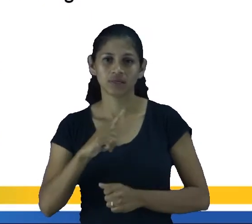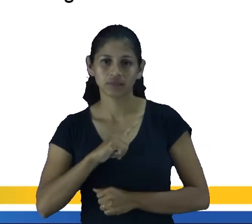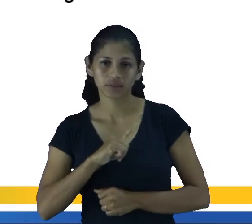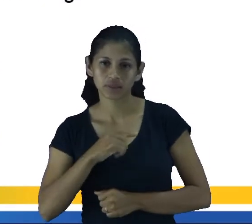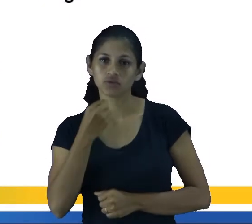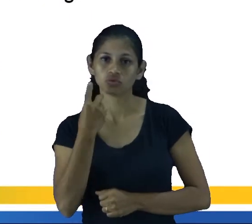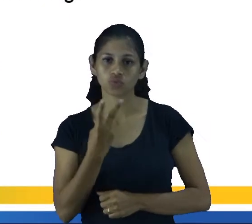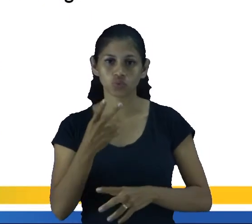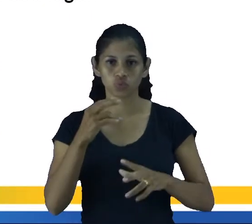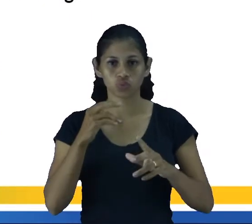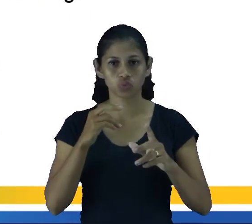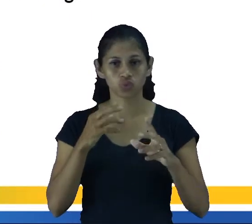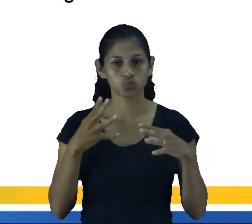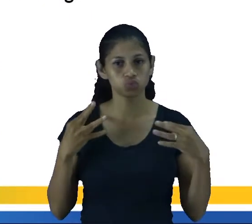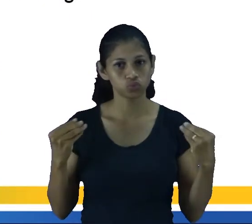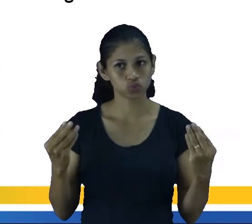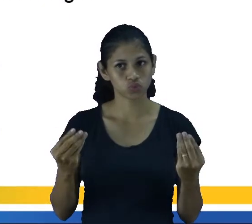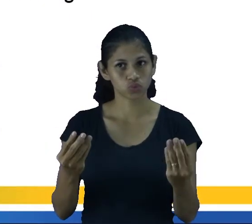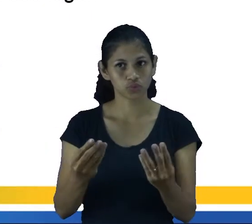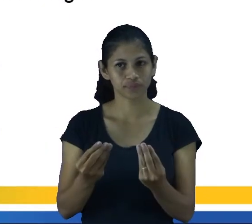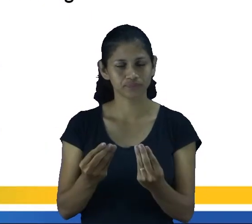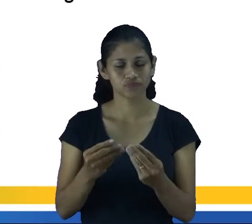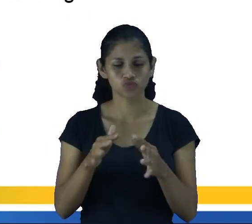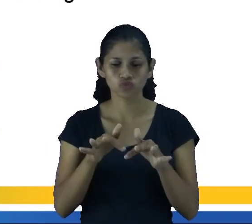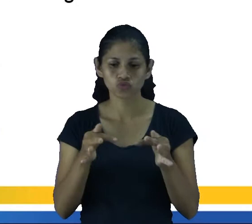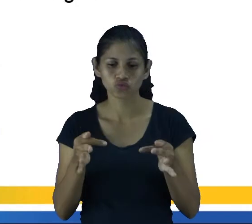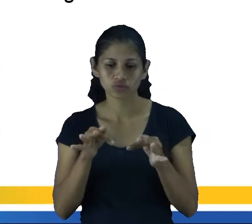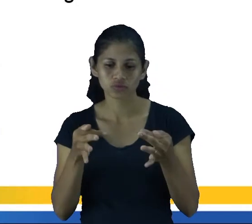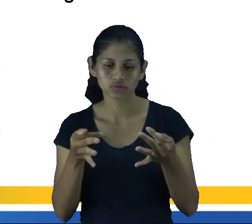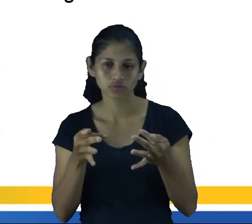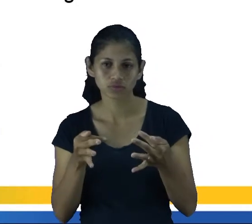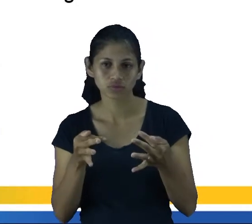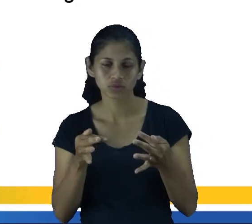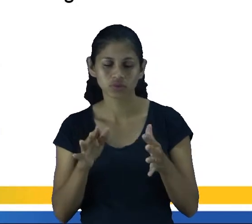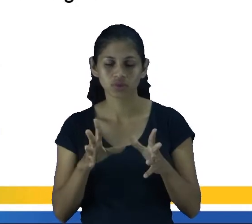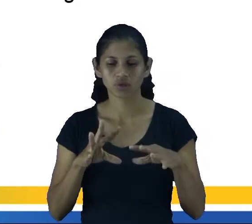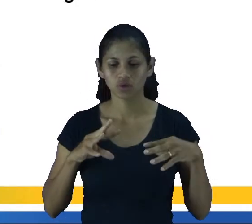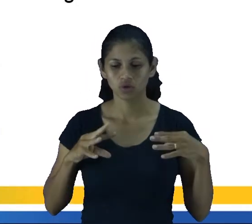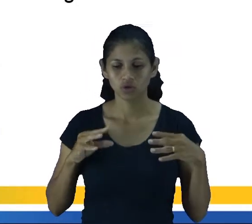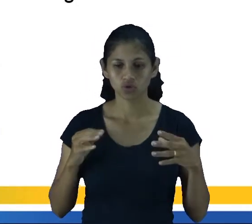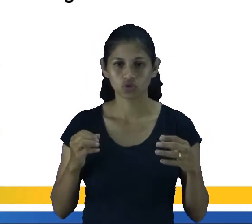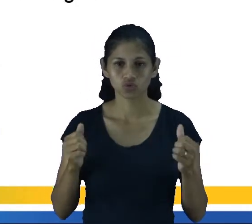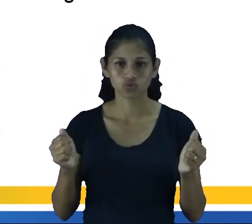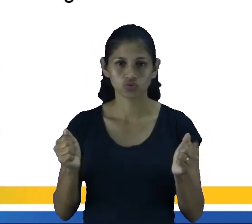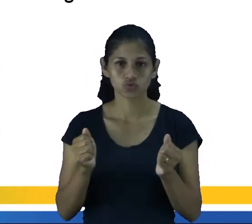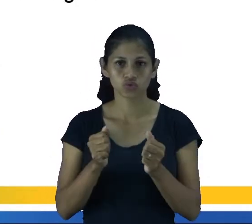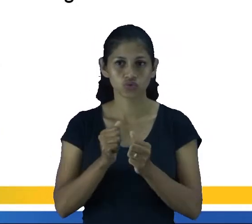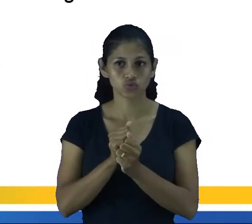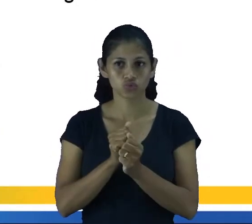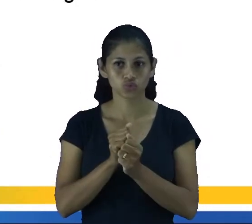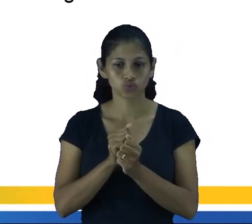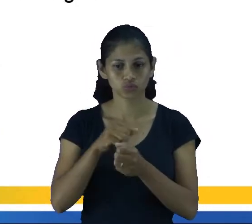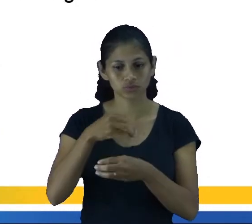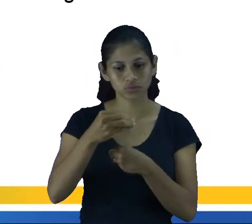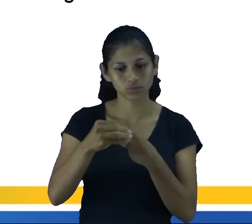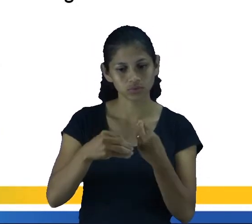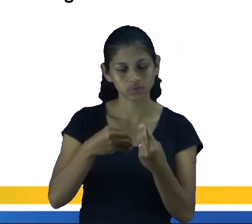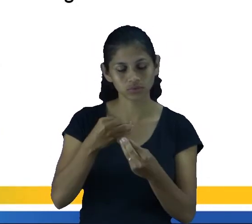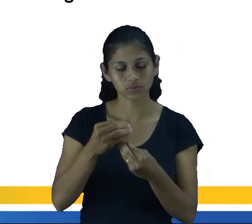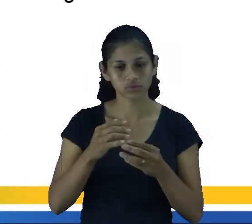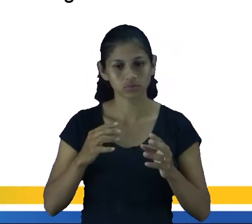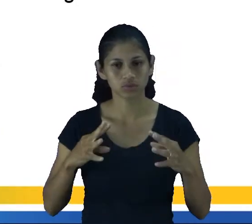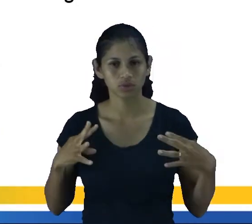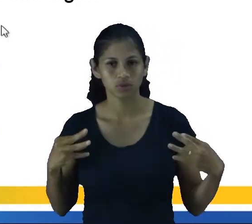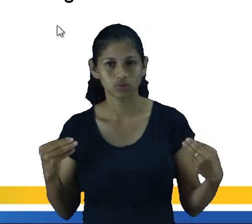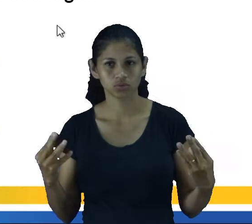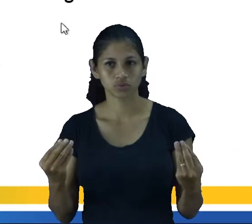substâncias simples que vão reagir com uma substância composta. Sendo que a substância simples vai o quê? Ele vai deslocar um